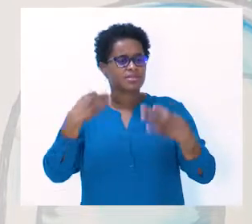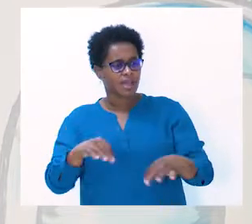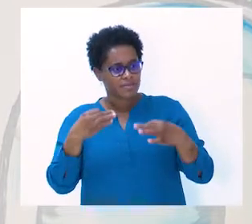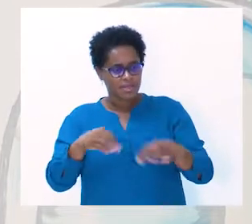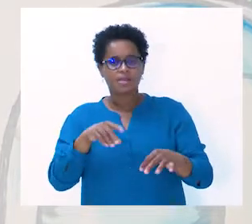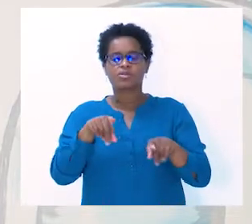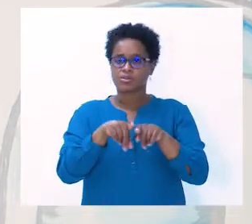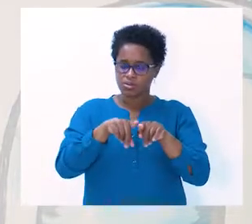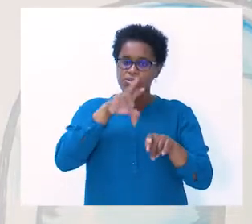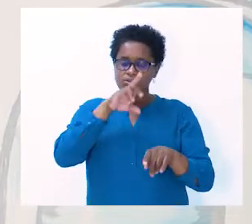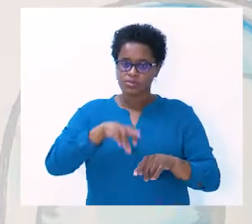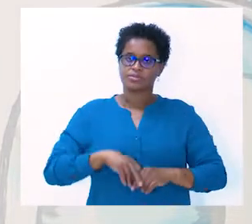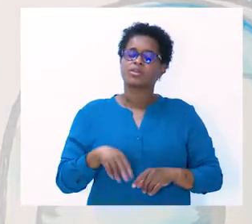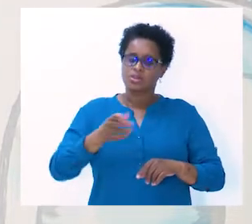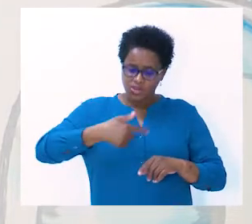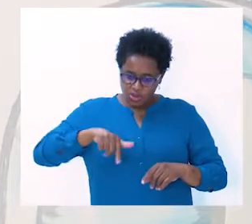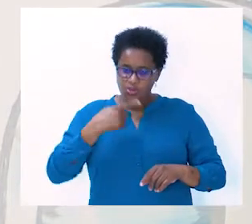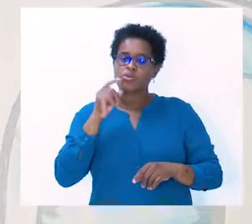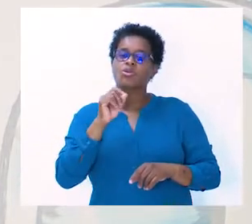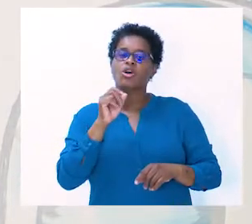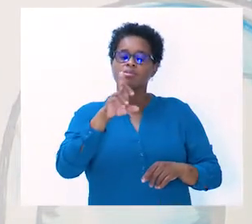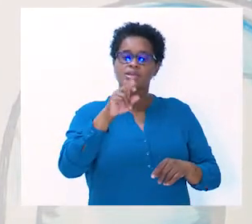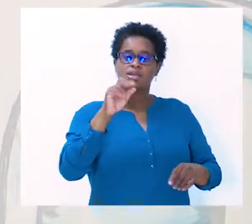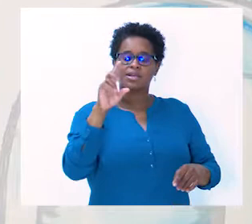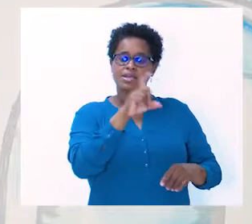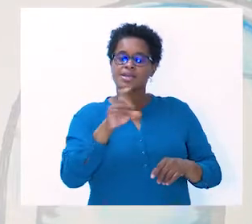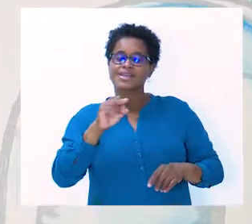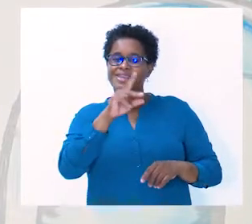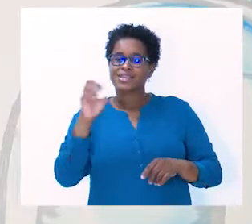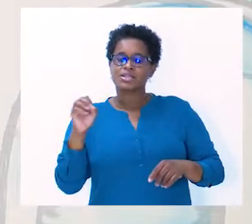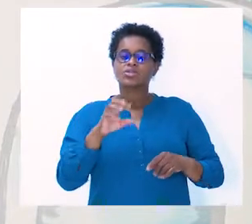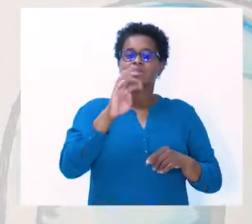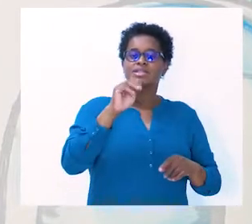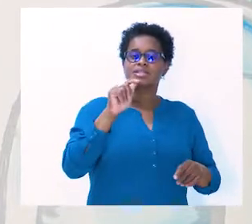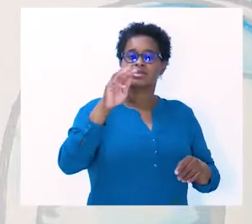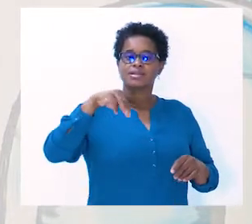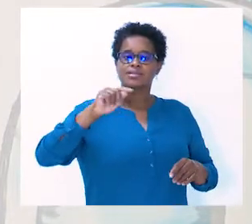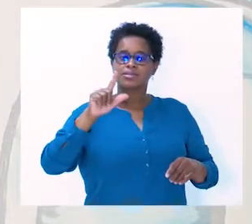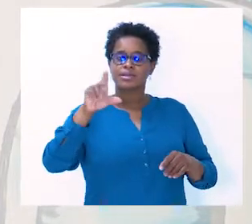encontramos sempre o mesmo resultado, que nós chamamos de razão de